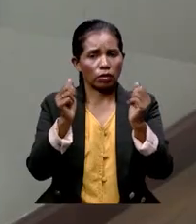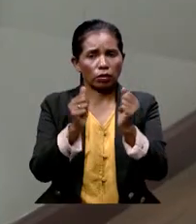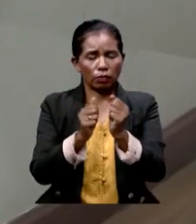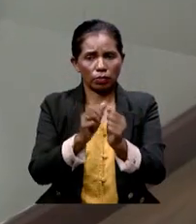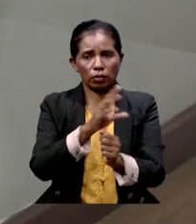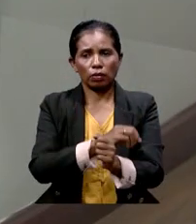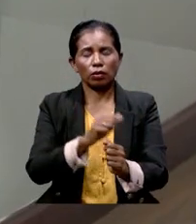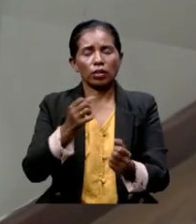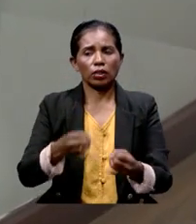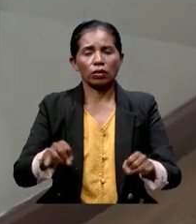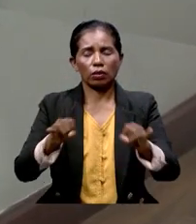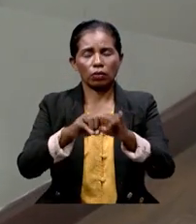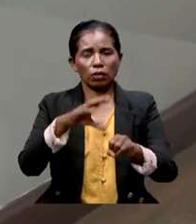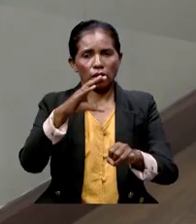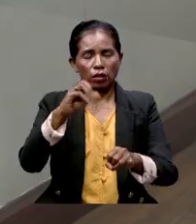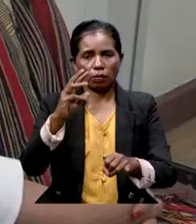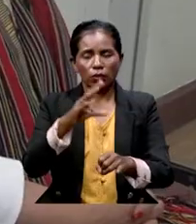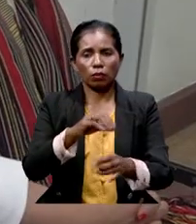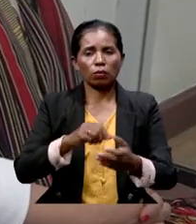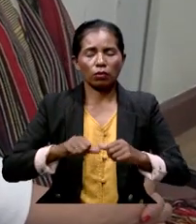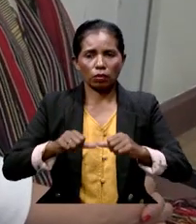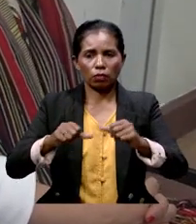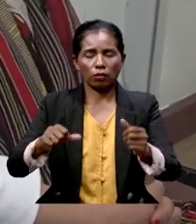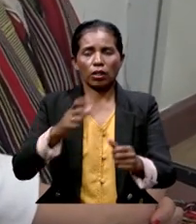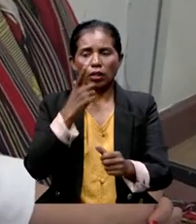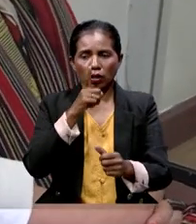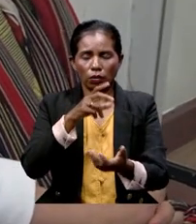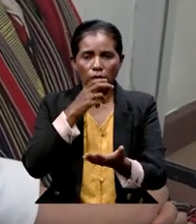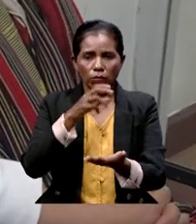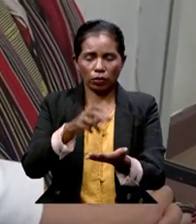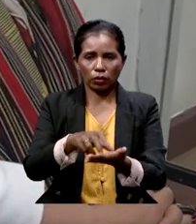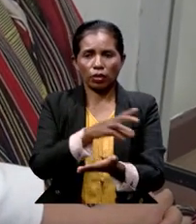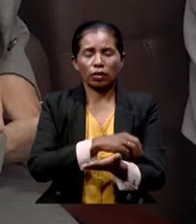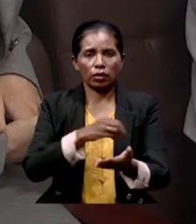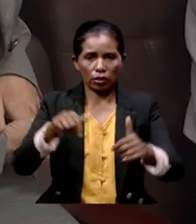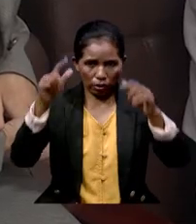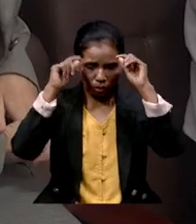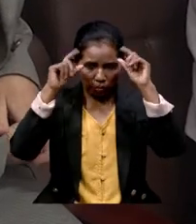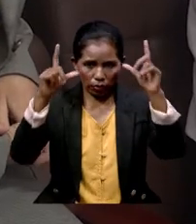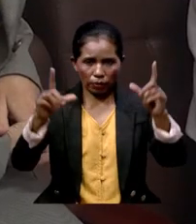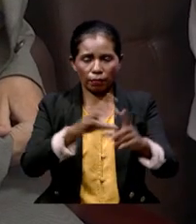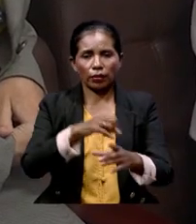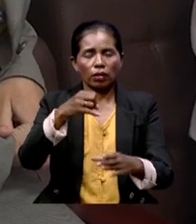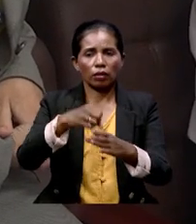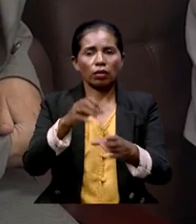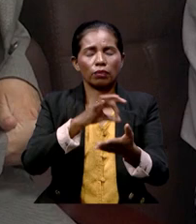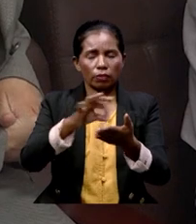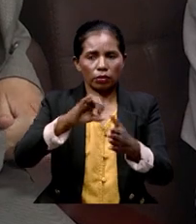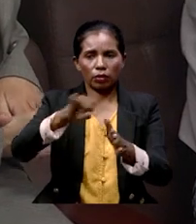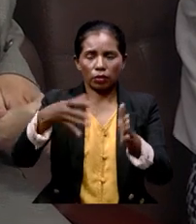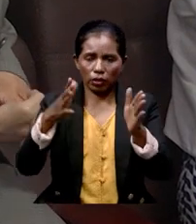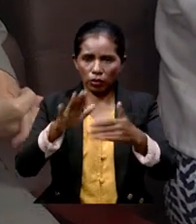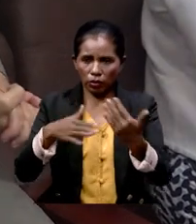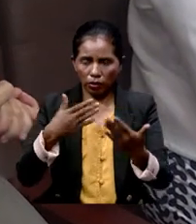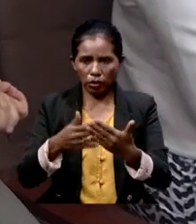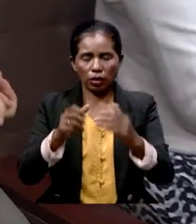Chateten, Instituto Camões, continua investe e a língua português e a setor OIOEN e a Timor-Leste. Inclui formação para jornalista Cira,